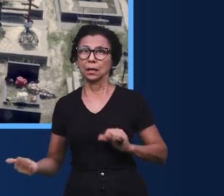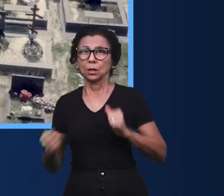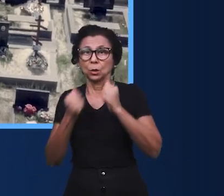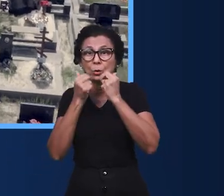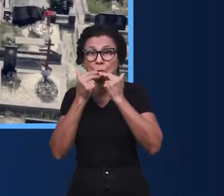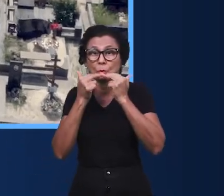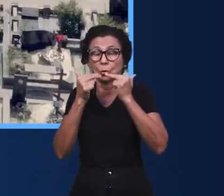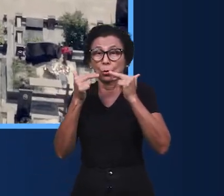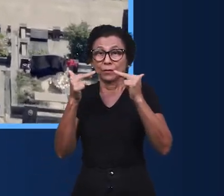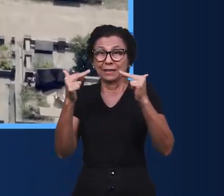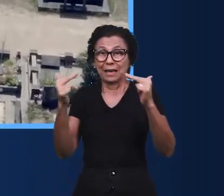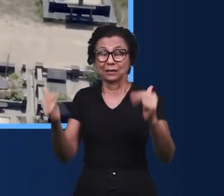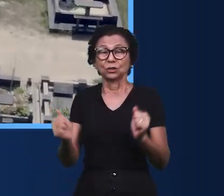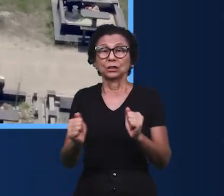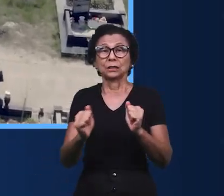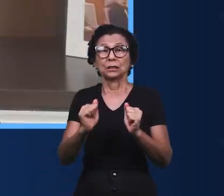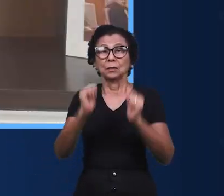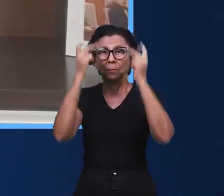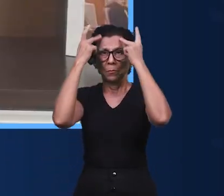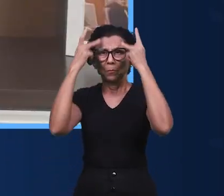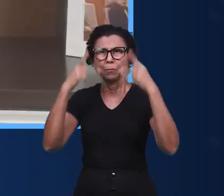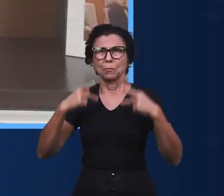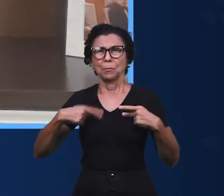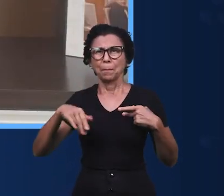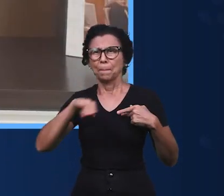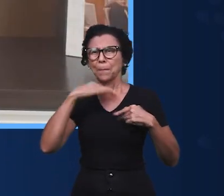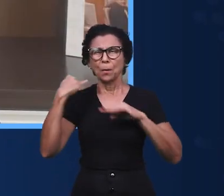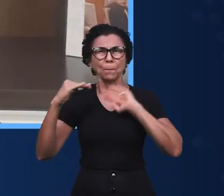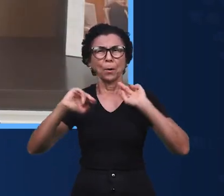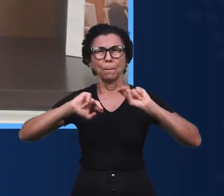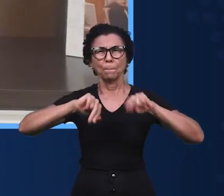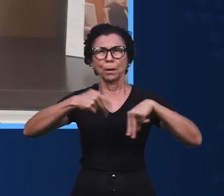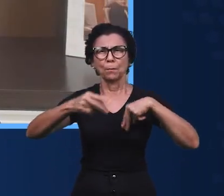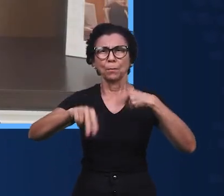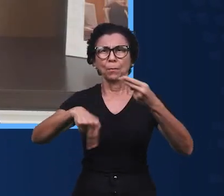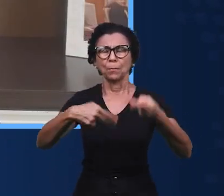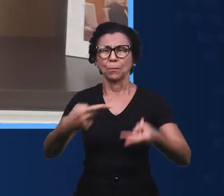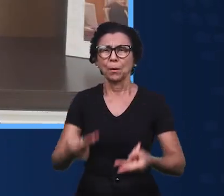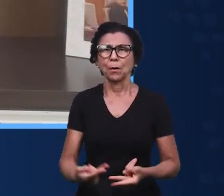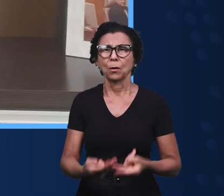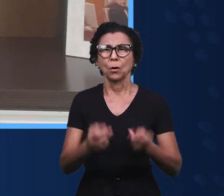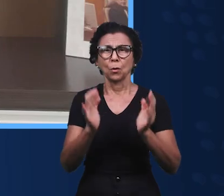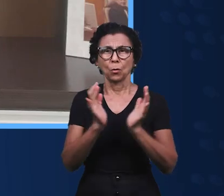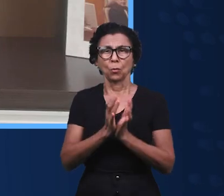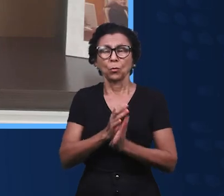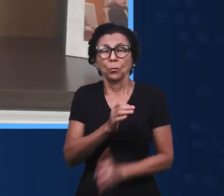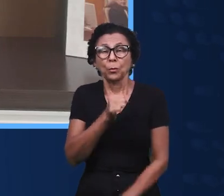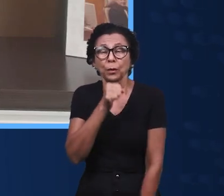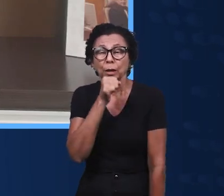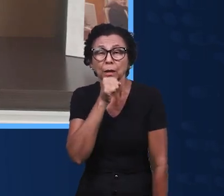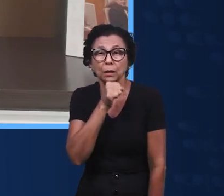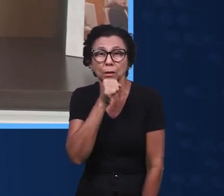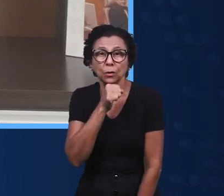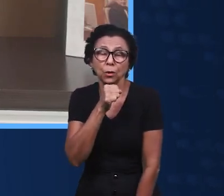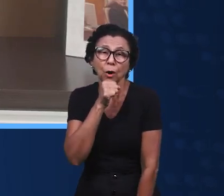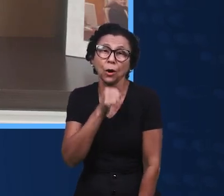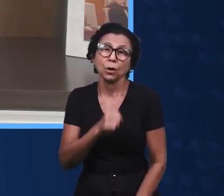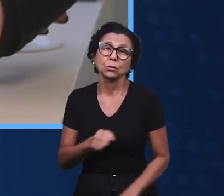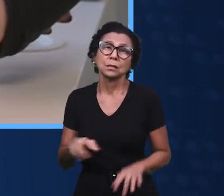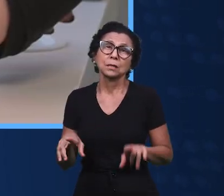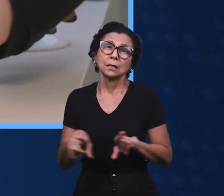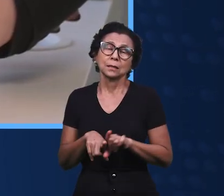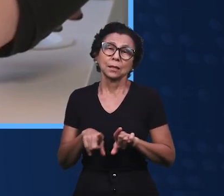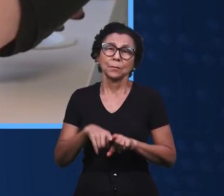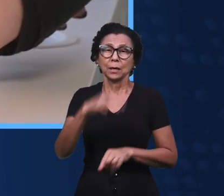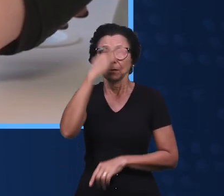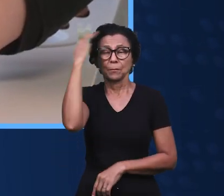alta mortalidade também, principalmente entre idosos e pessoas com comorbidades,